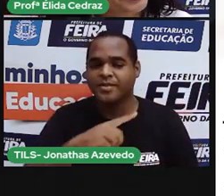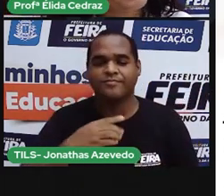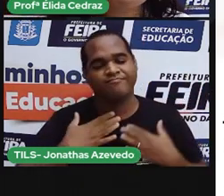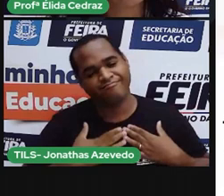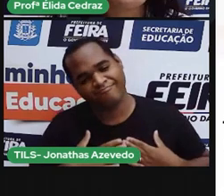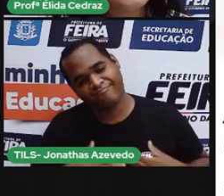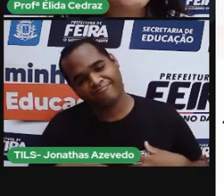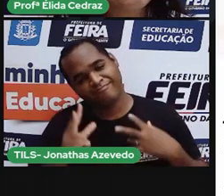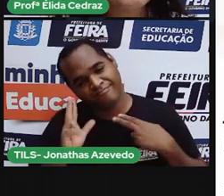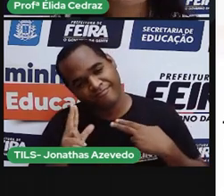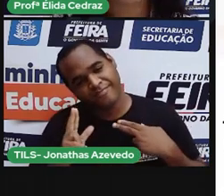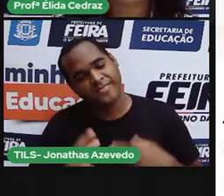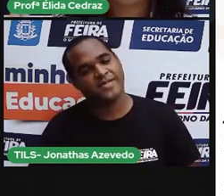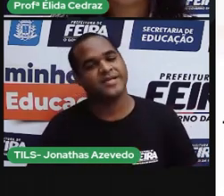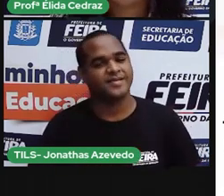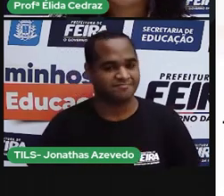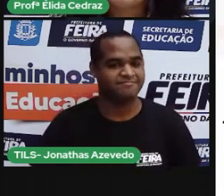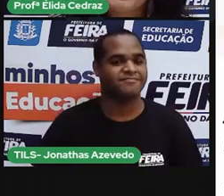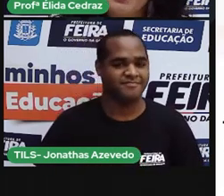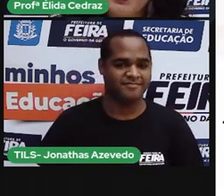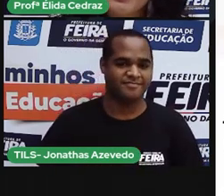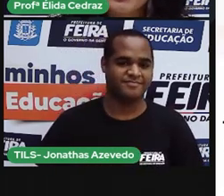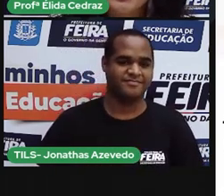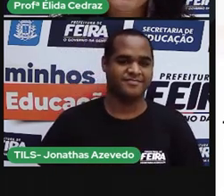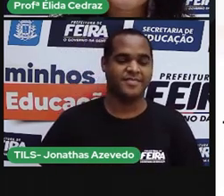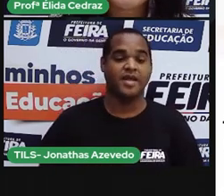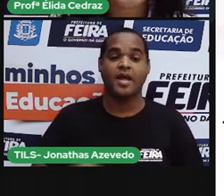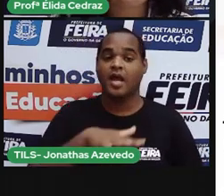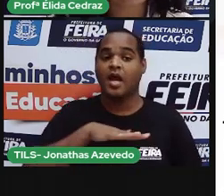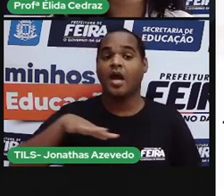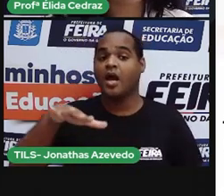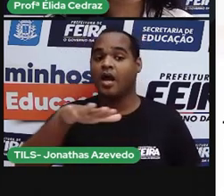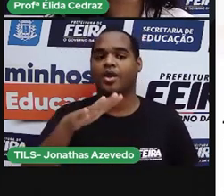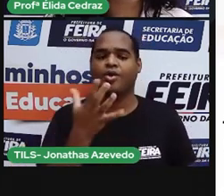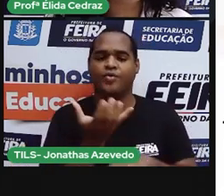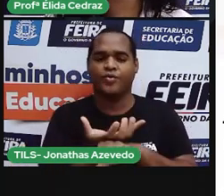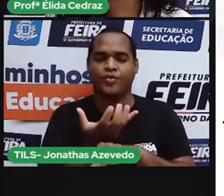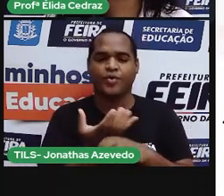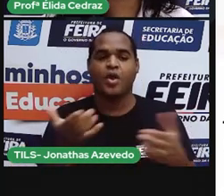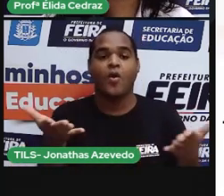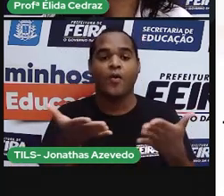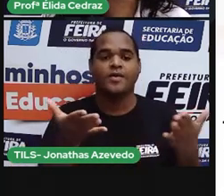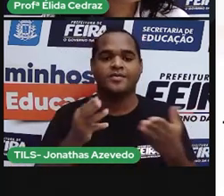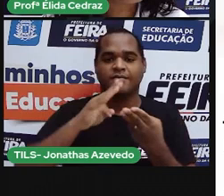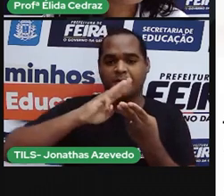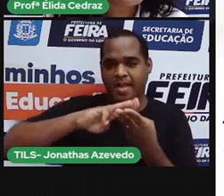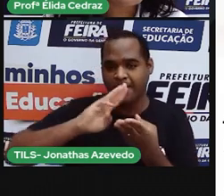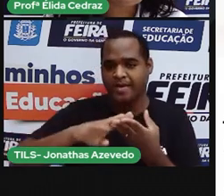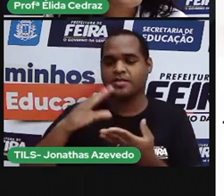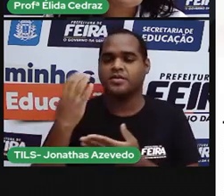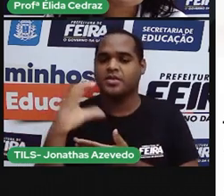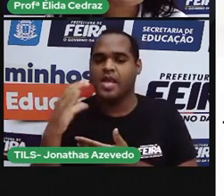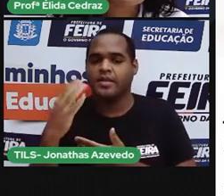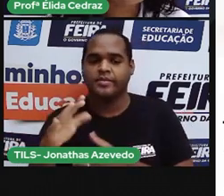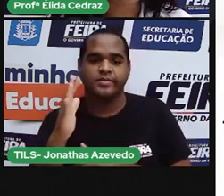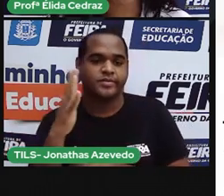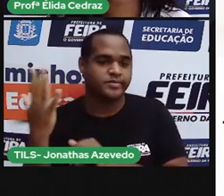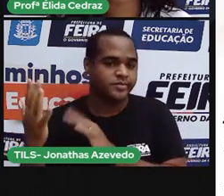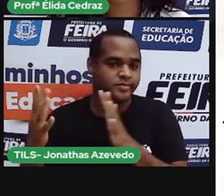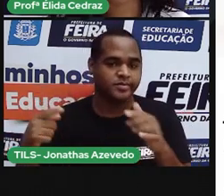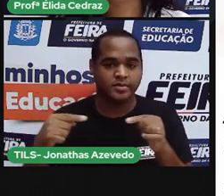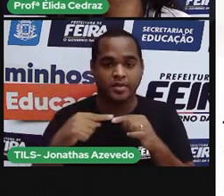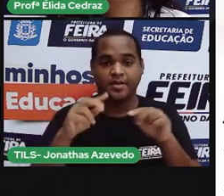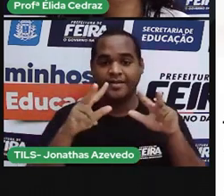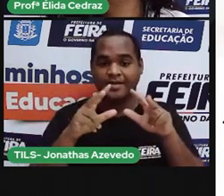descansar. Isso mesmo. E a área de hoje, matemática e ciências naturais,